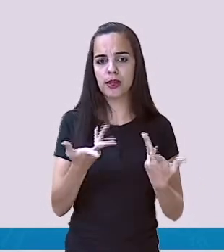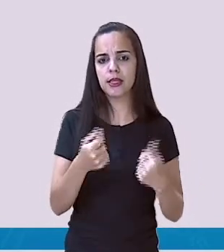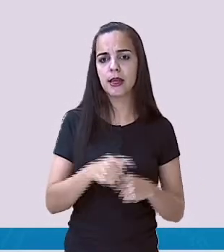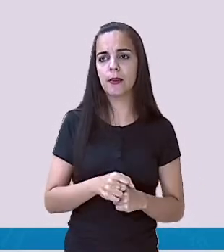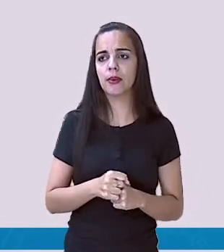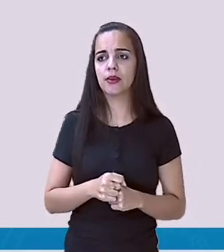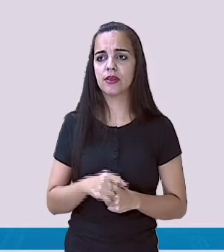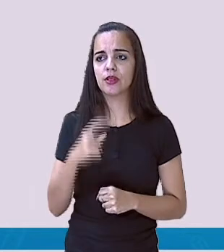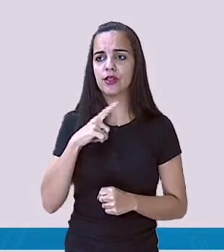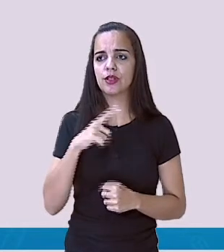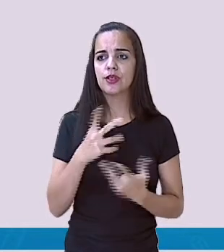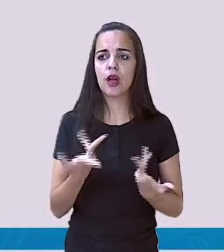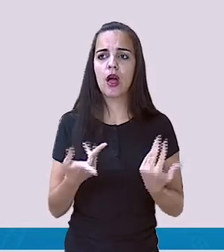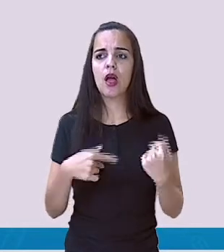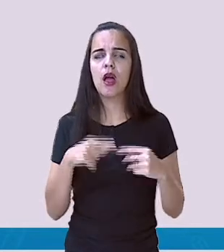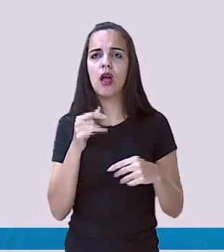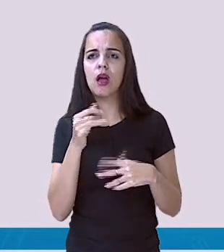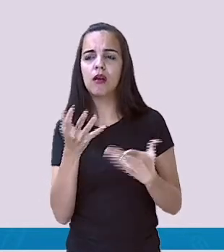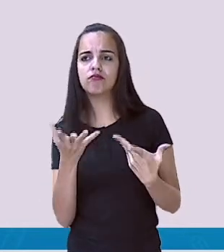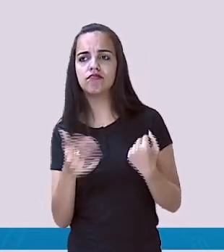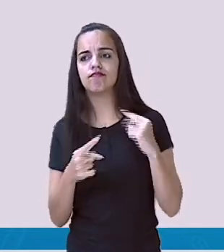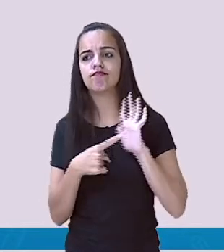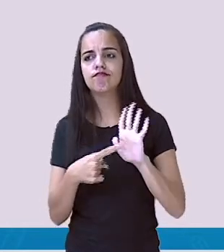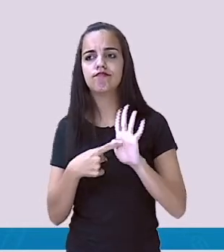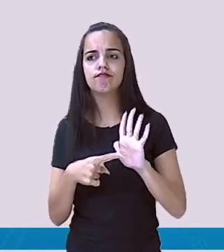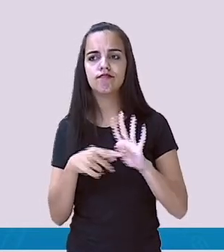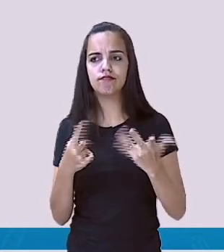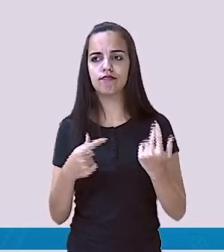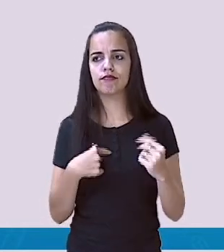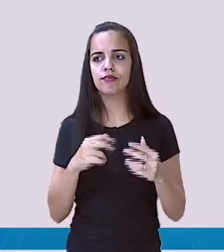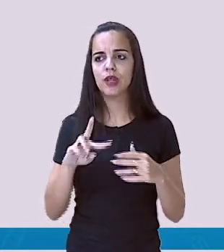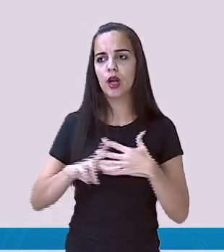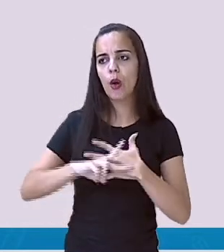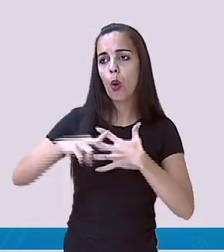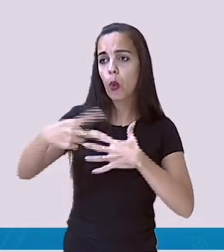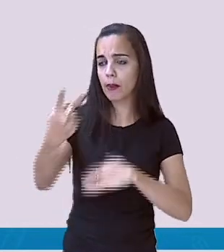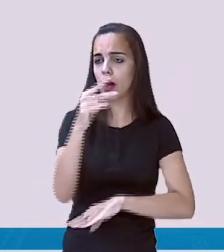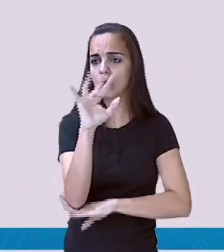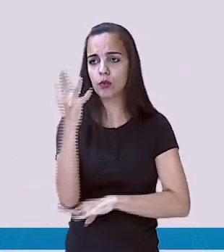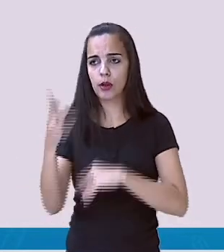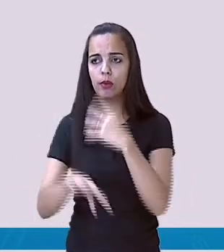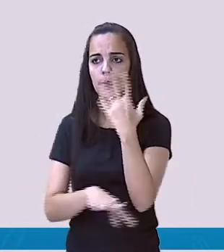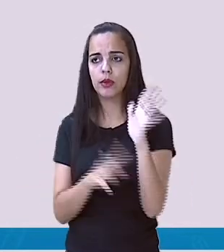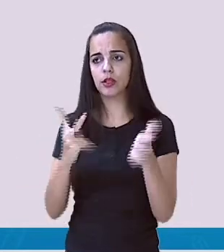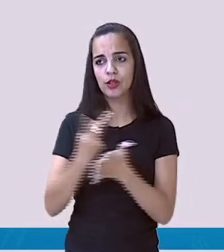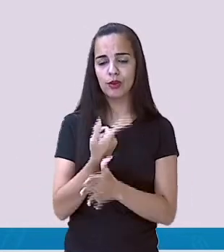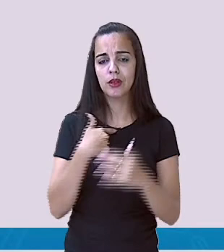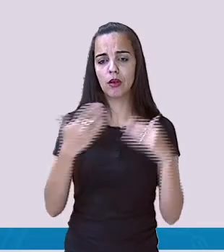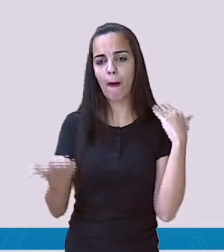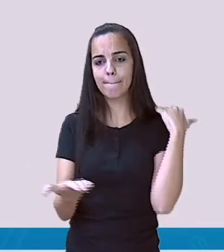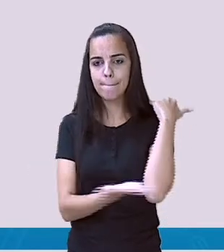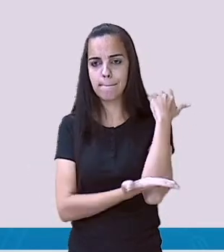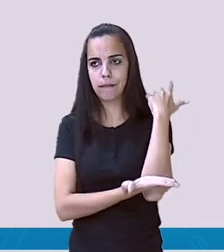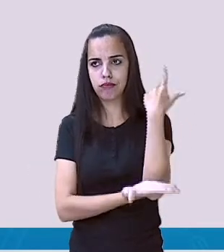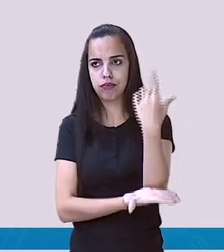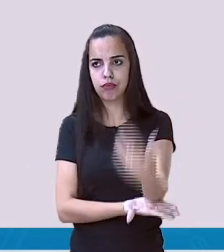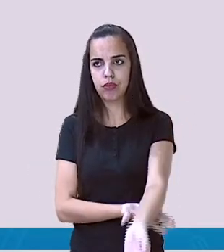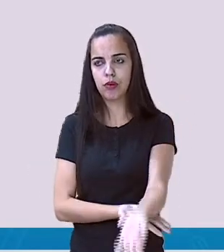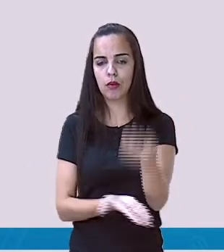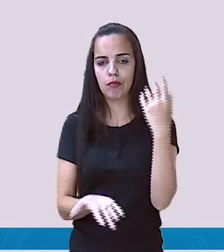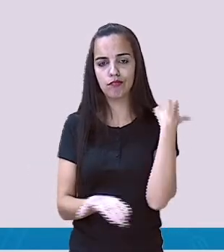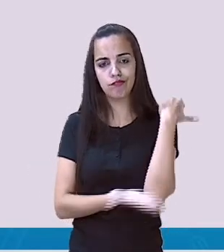positivos. Um exemplo disso é o prejuízo para o meio ambiente, né? Então, o desmatamento, ele